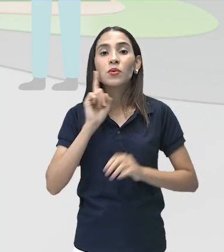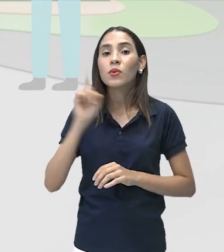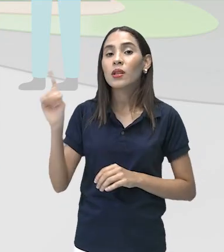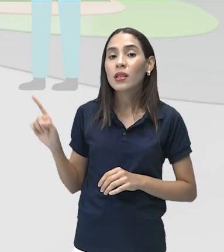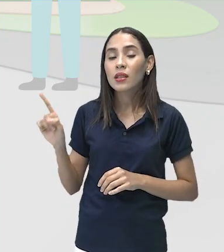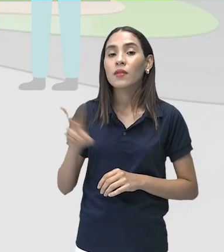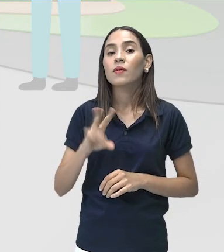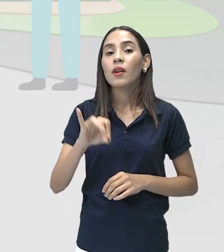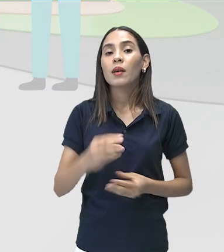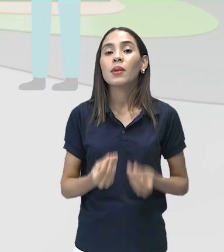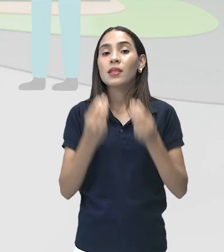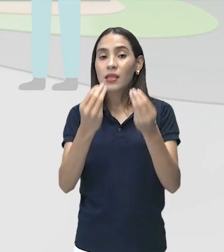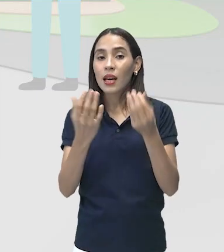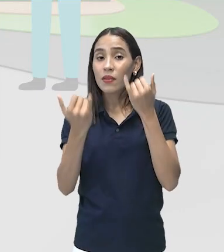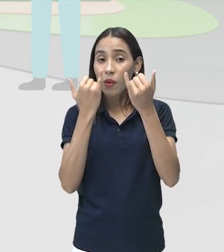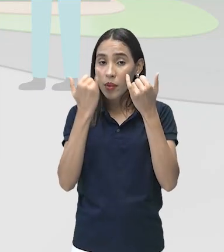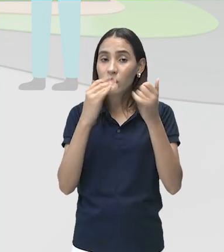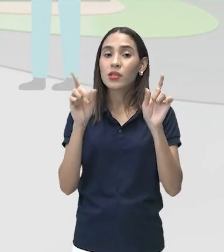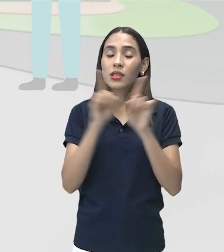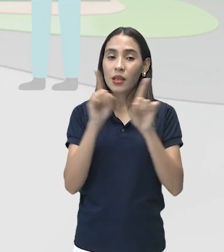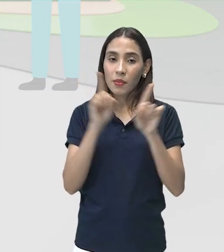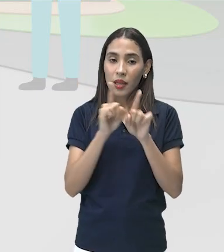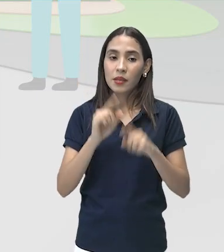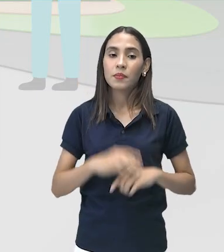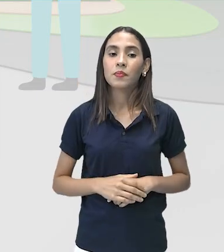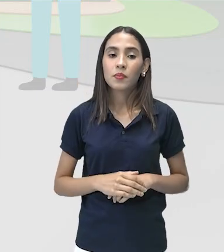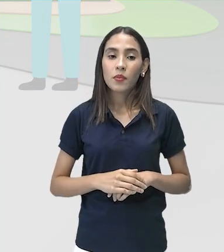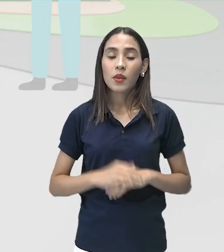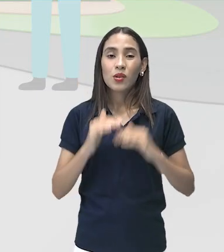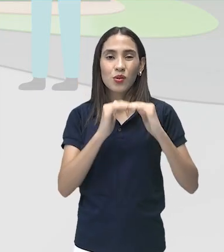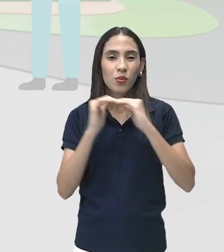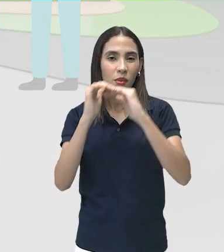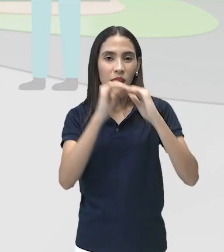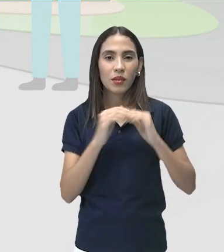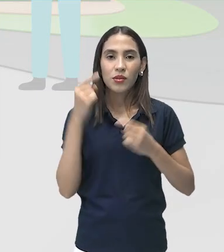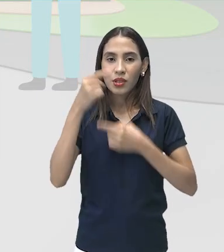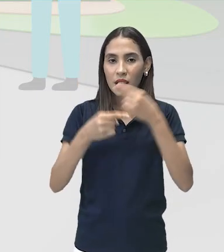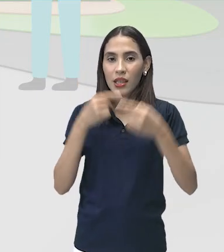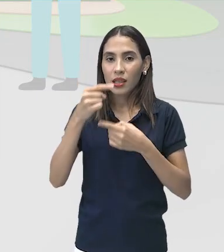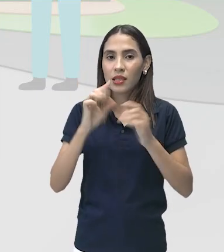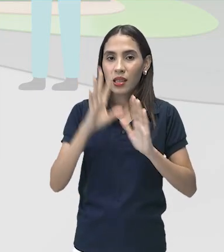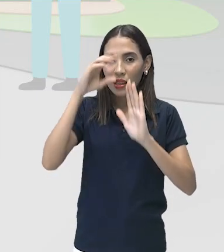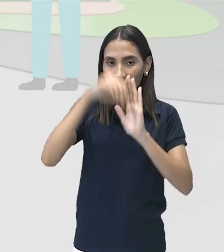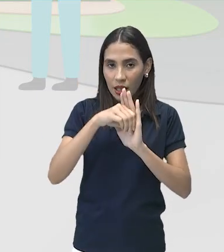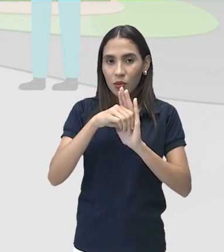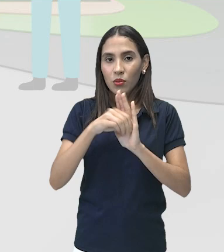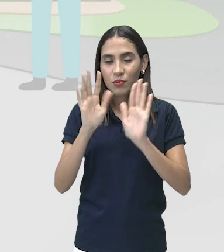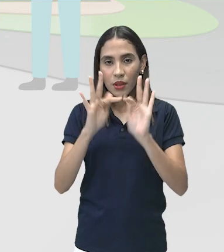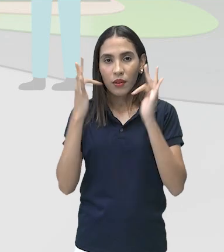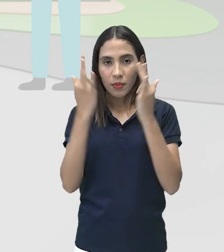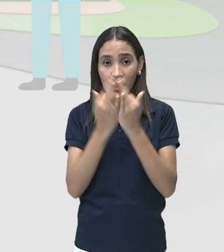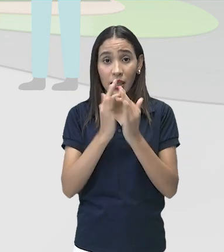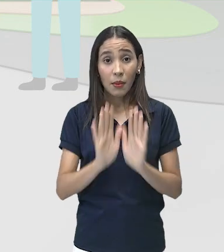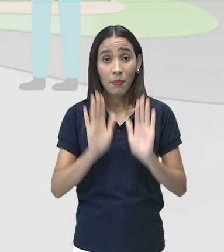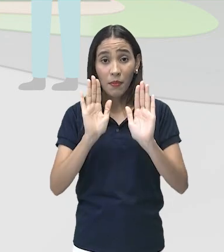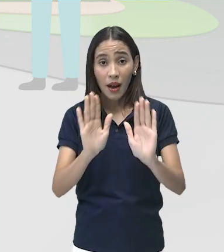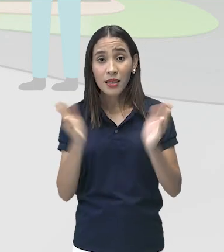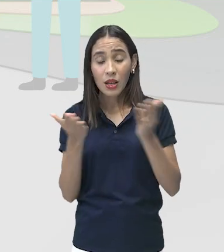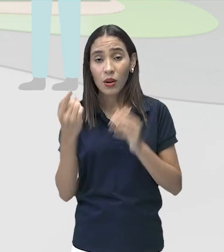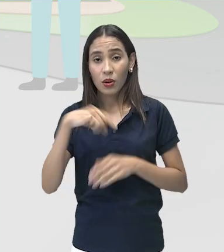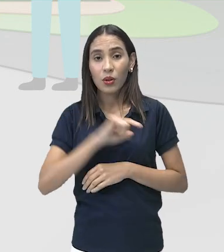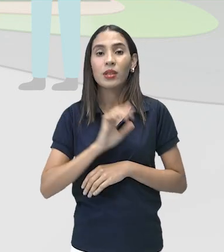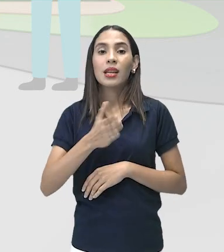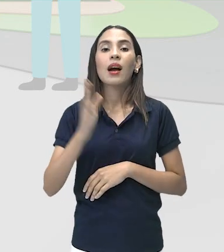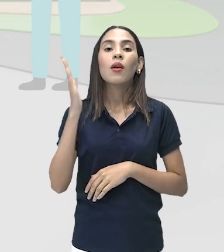ele está nos dando informações acerca de um padrão de herança dentro daquela linhagem. Agora que nós já